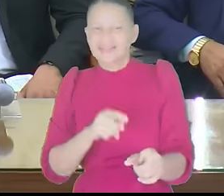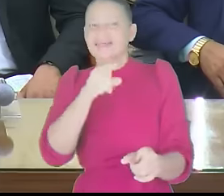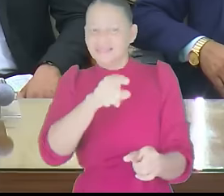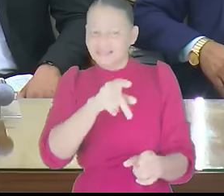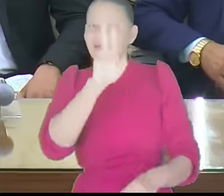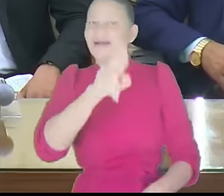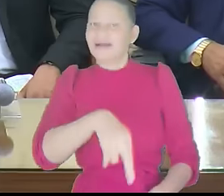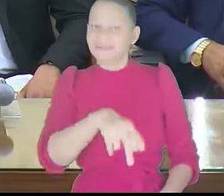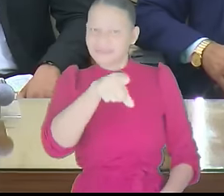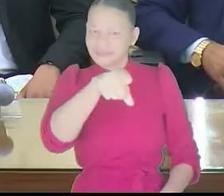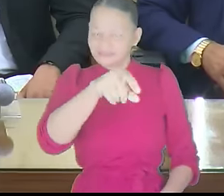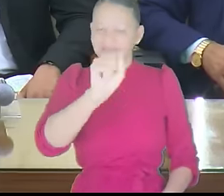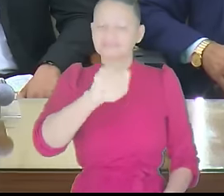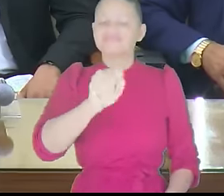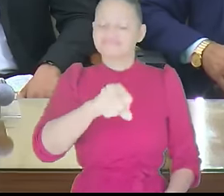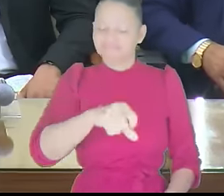razão.